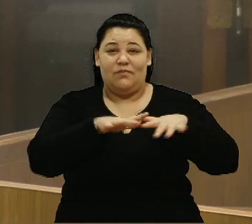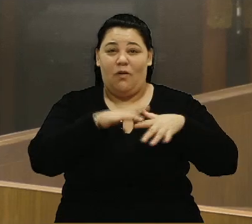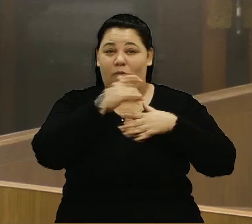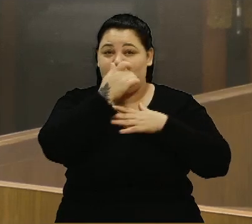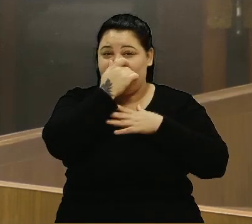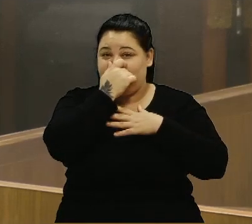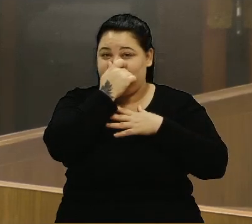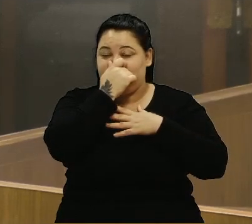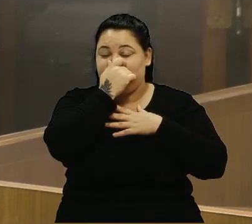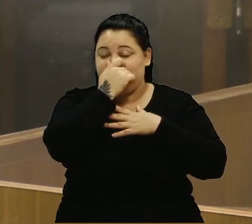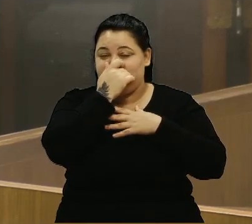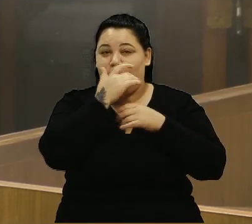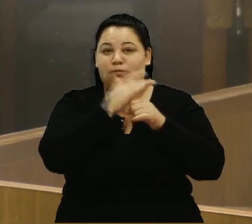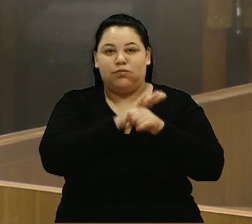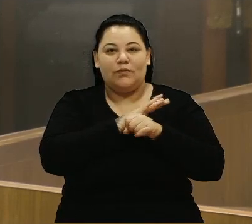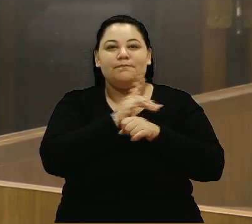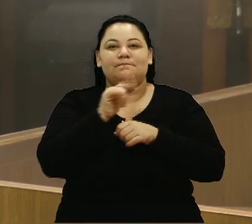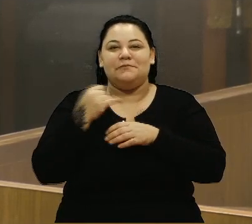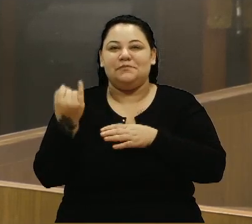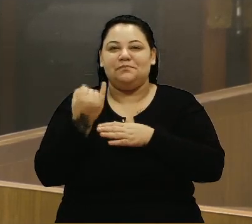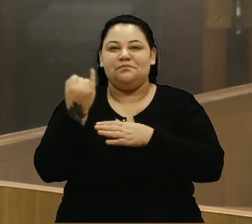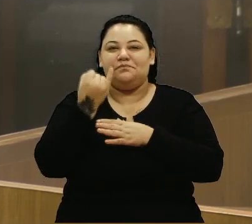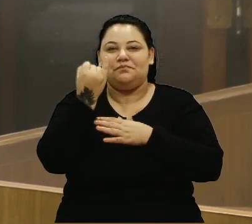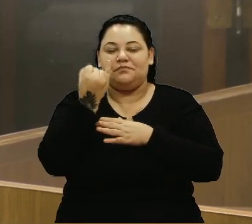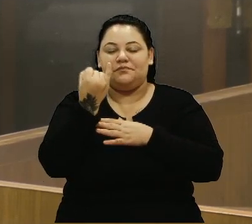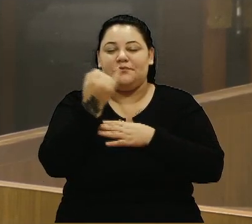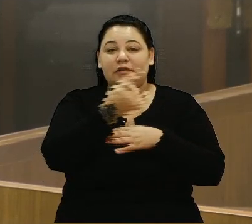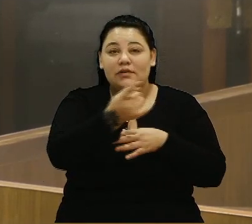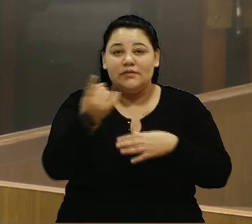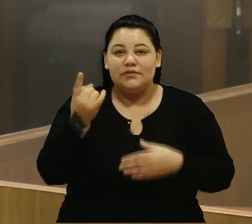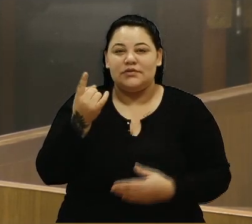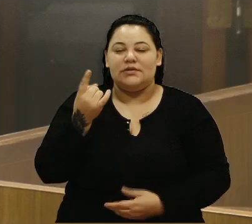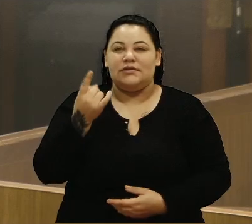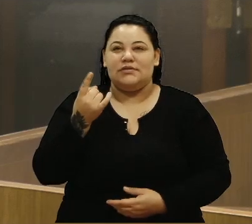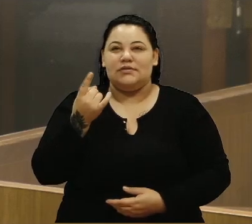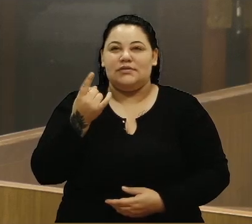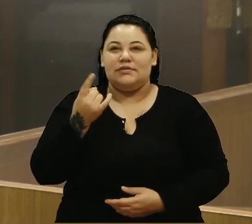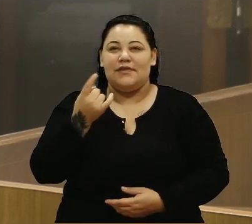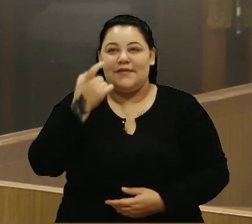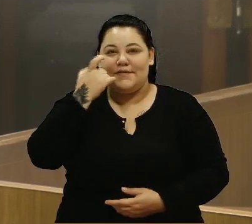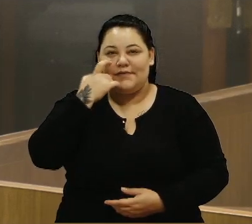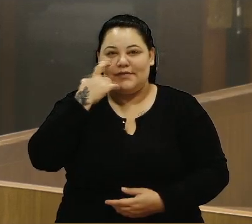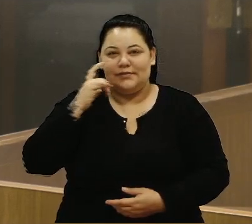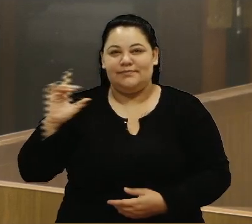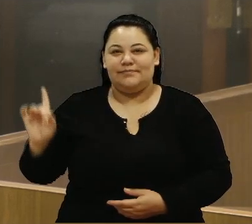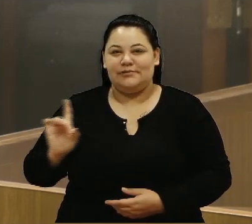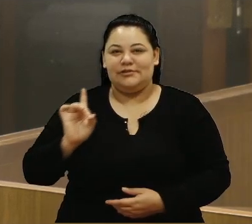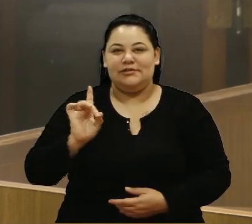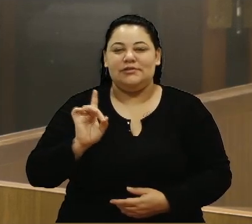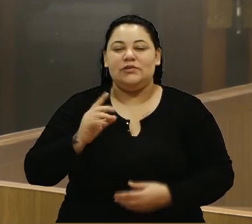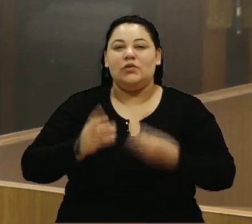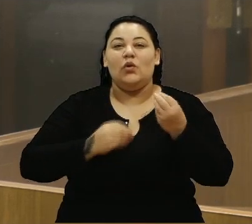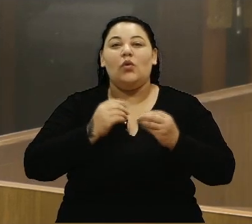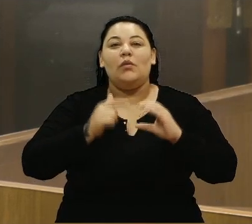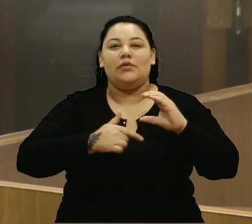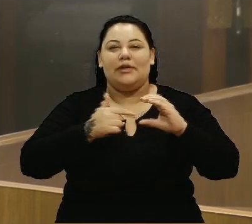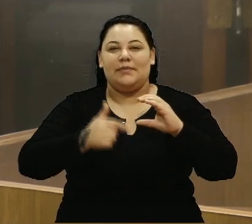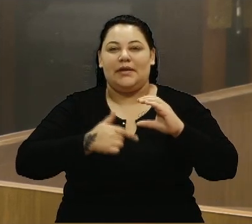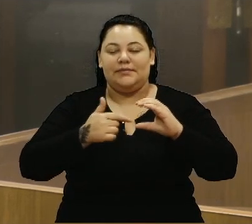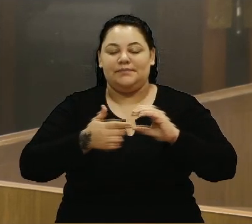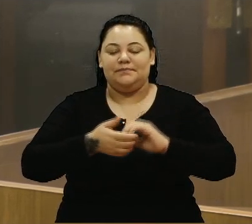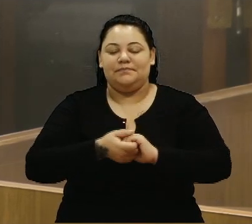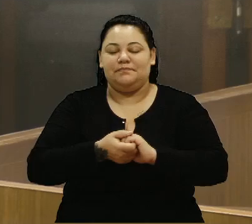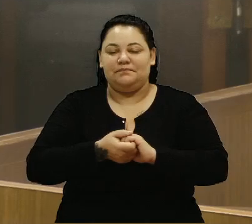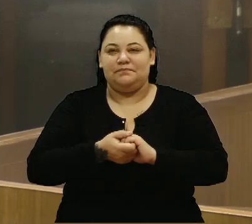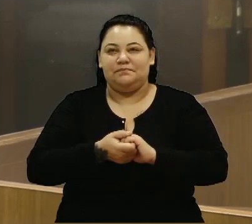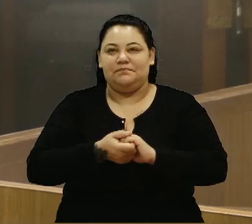Isso é importante, que o pessoal venha ver o que é o trabalho da Câmara de Vereadores. Eu quero